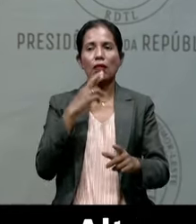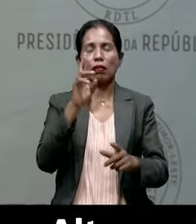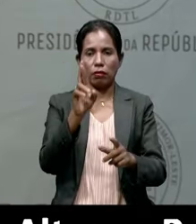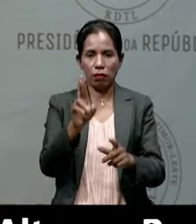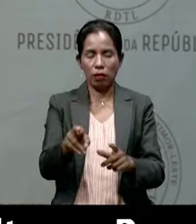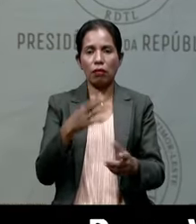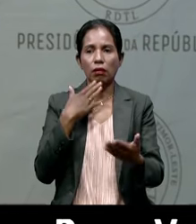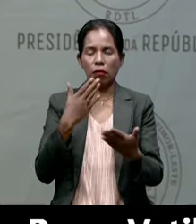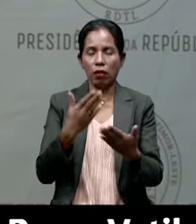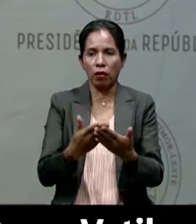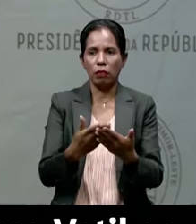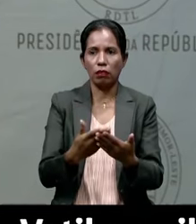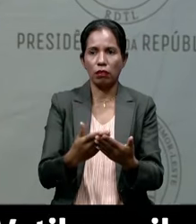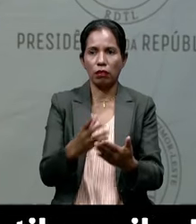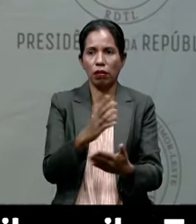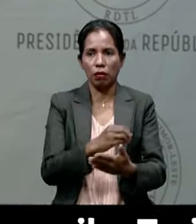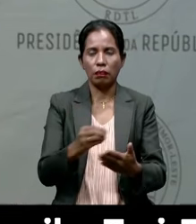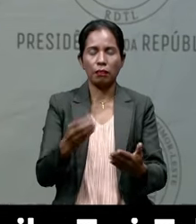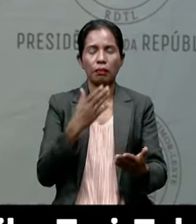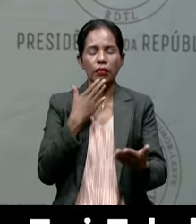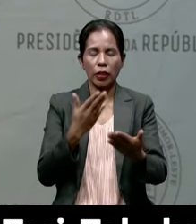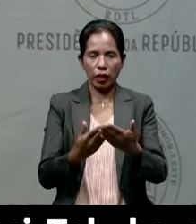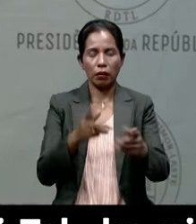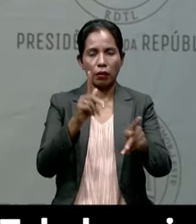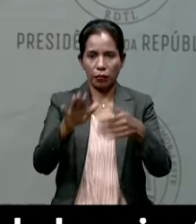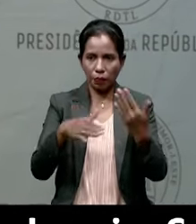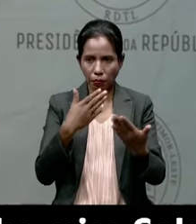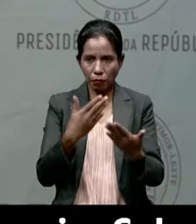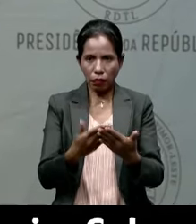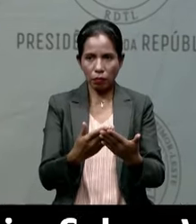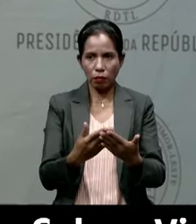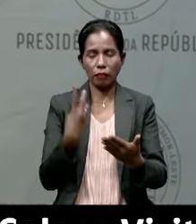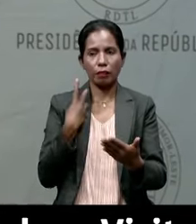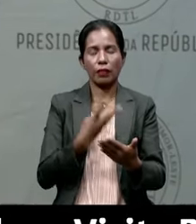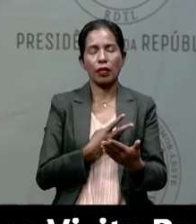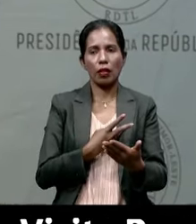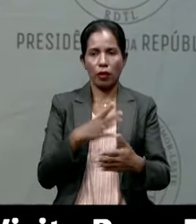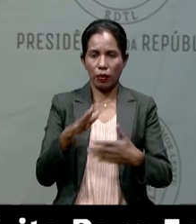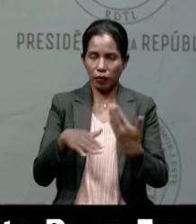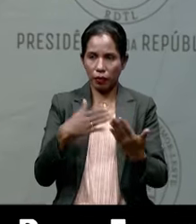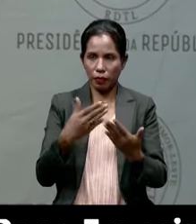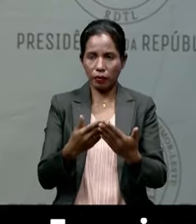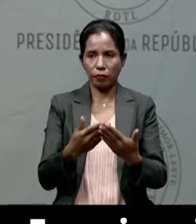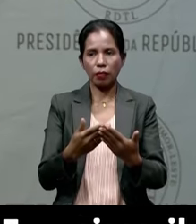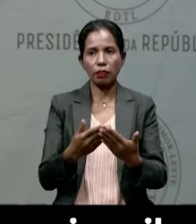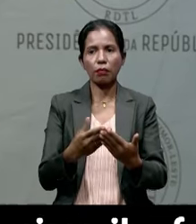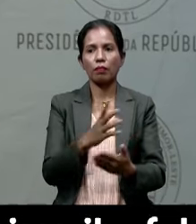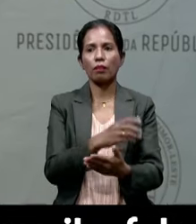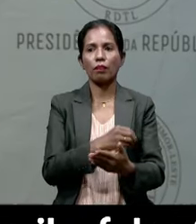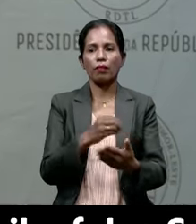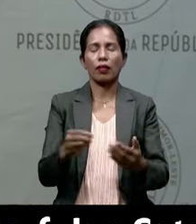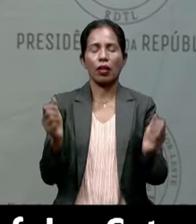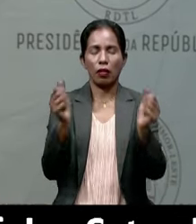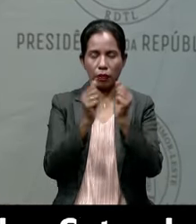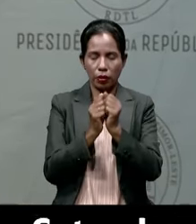adequada a quem deles beneficia, porque atualmente apenas estavam apenas cingidos, só podiam